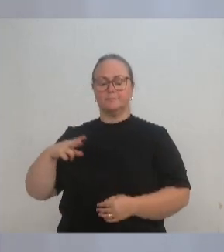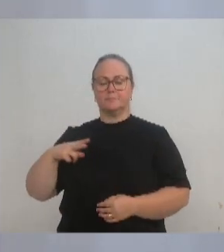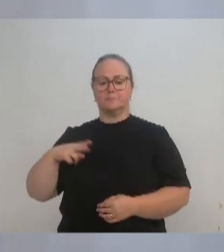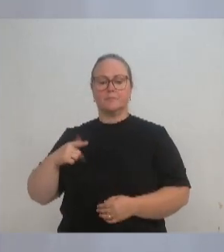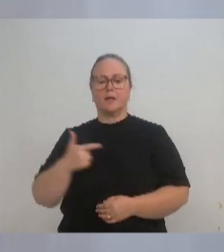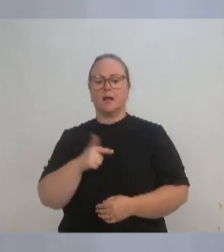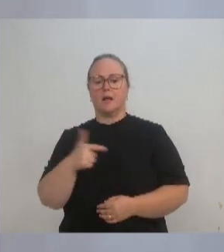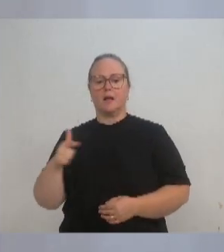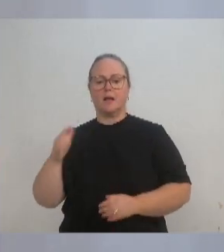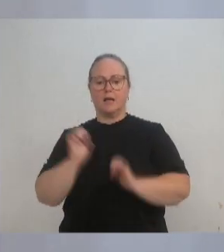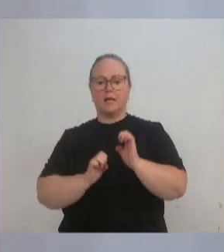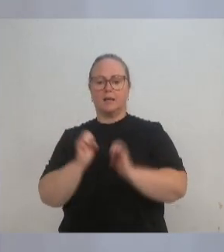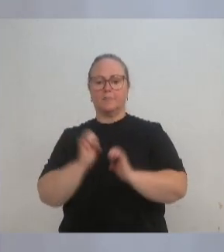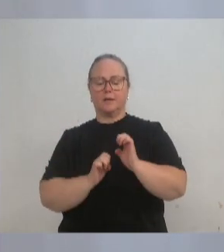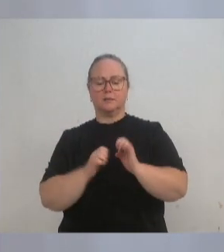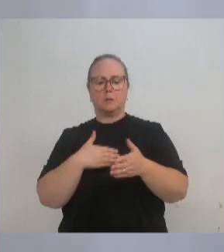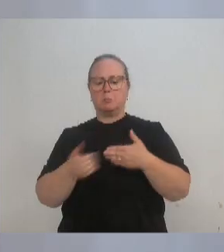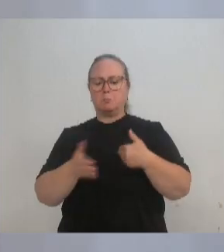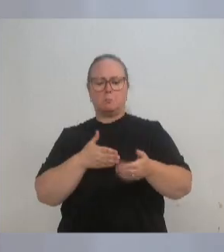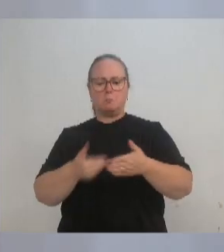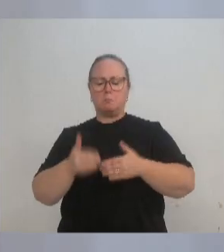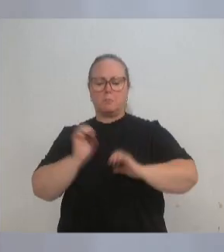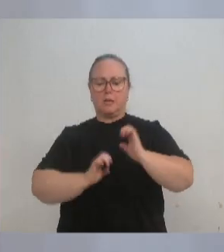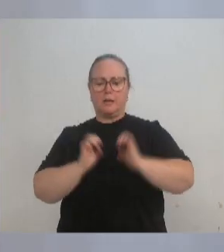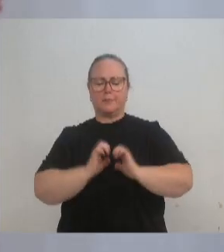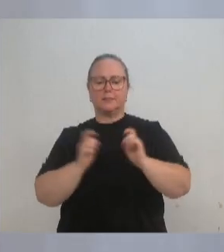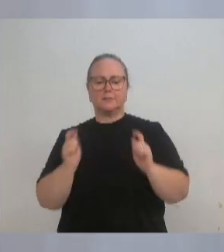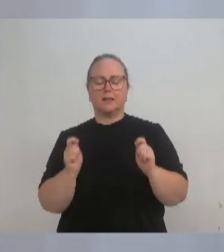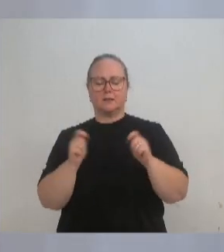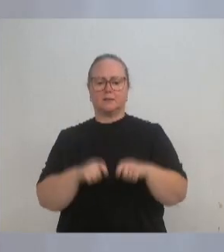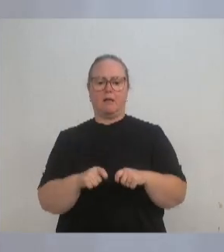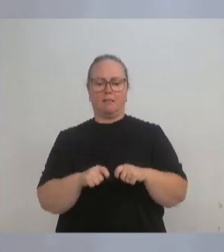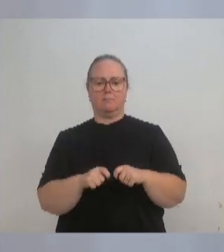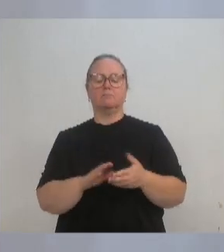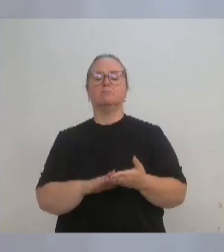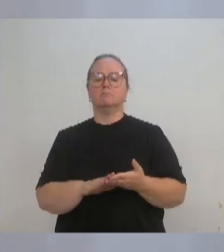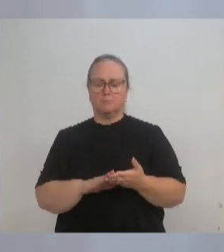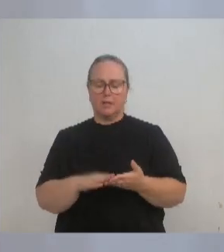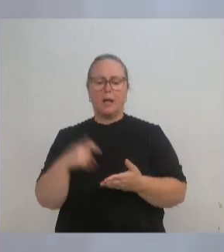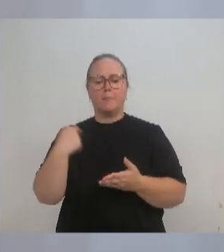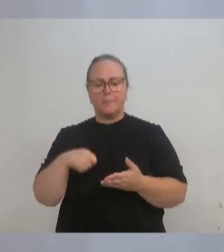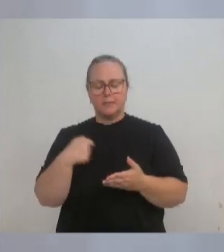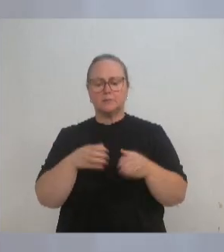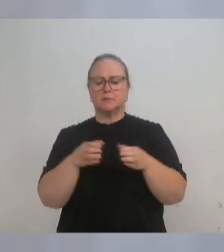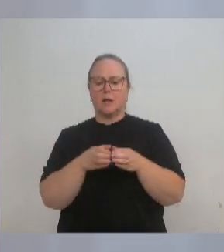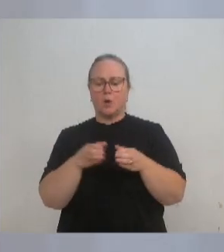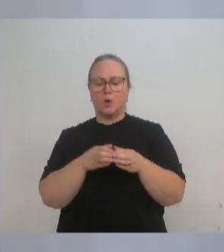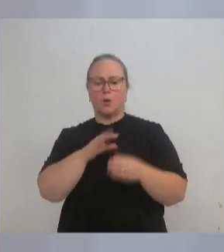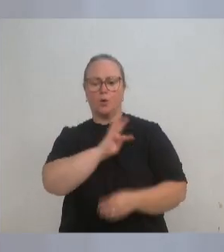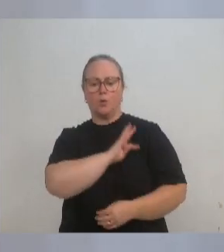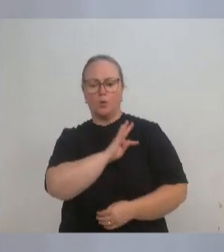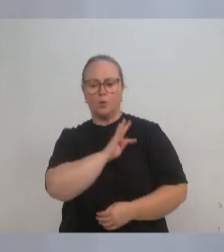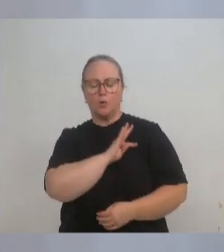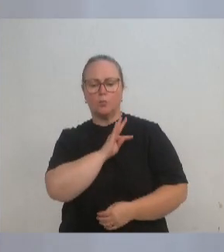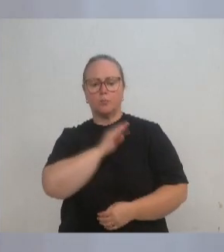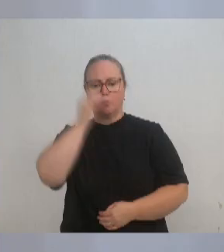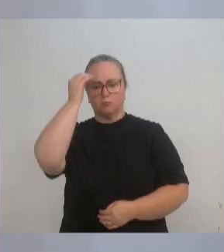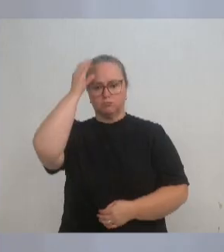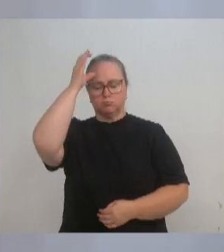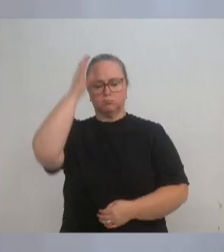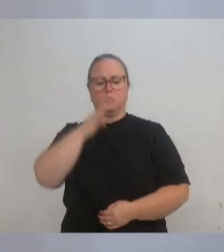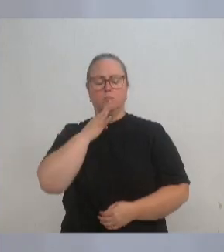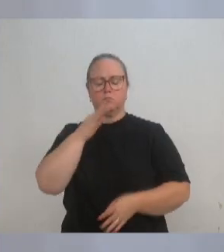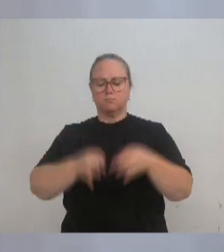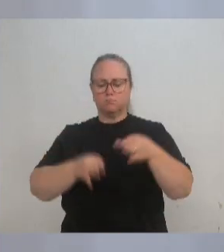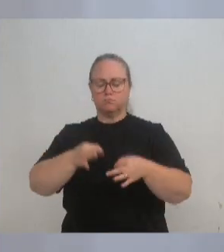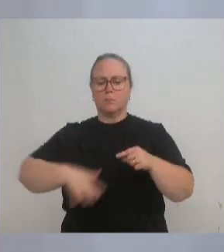existe empresa credenciada. Toda e qualquer empresa que tem um corpo técnico, que tem conhecimento jurídico, pode